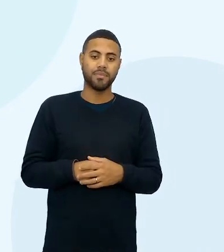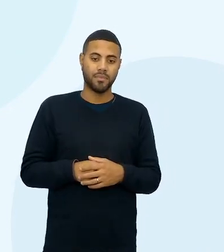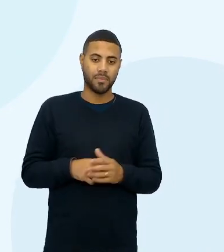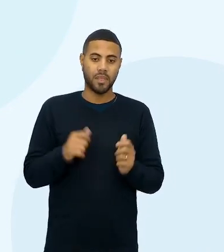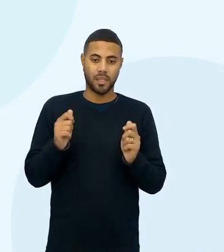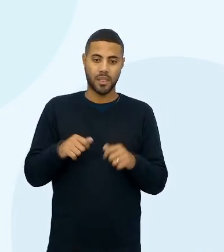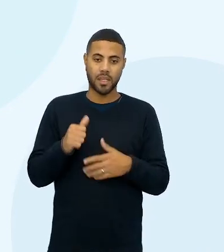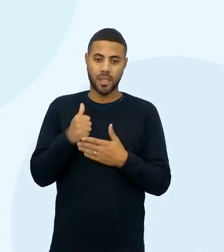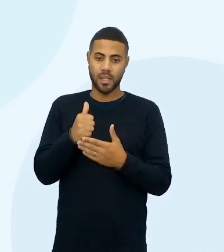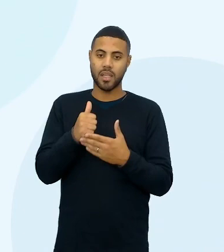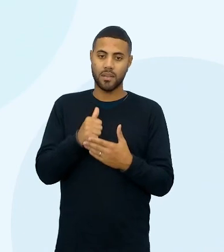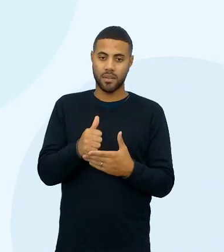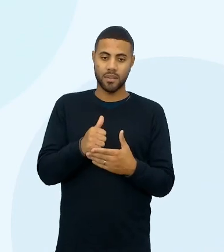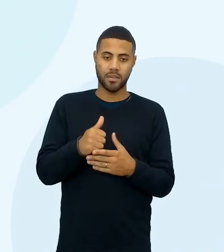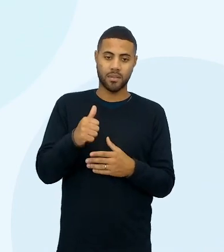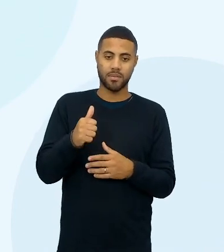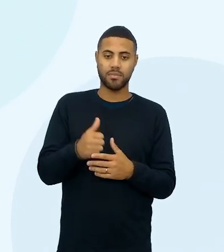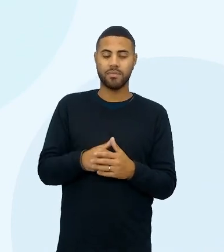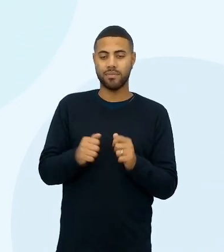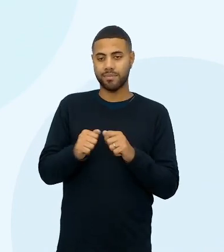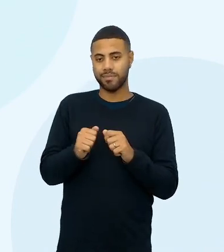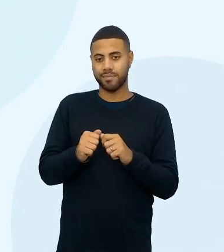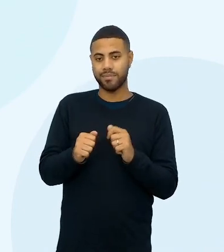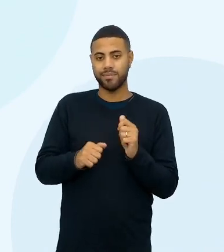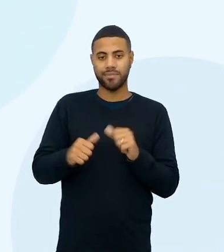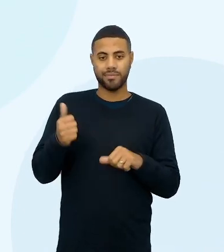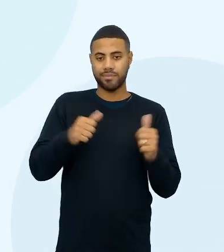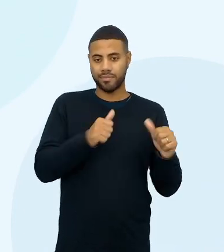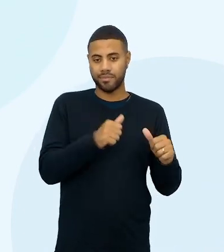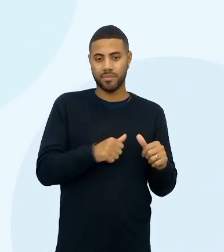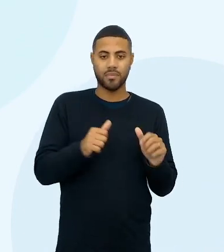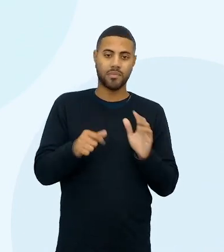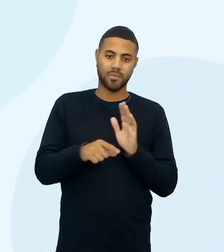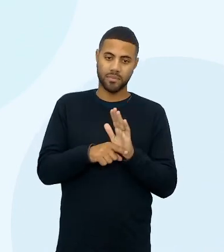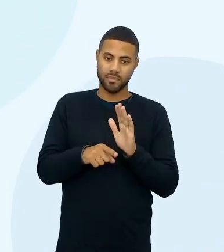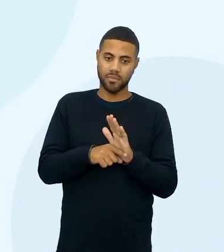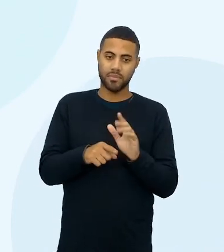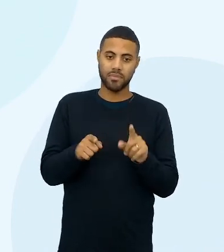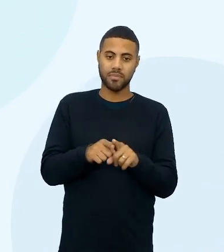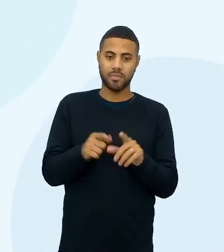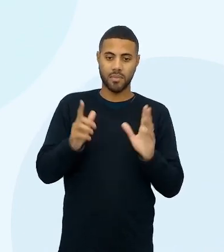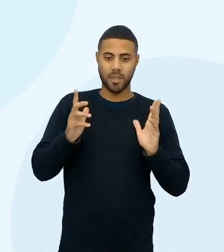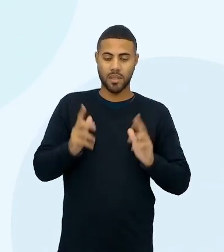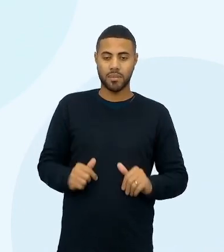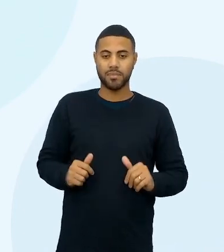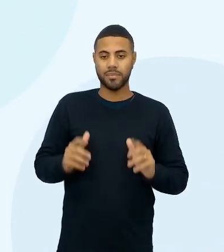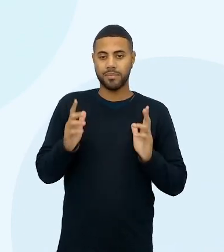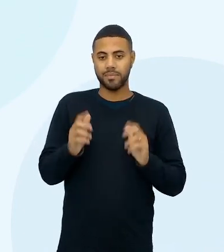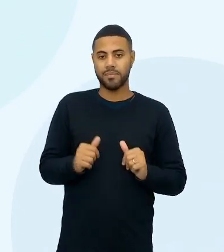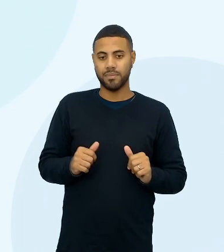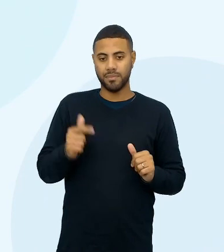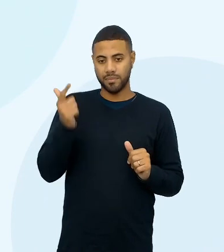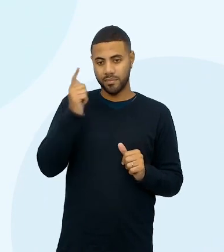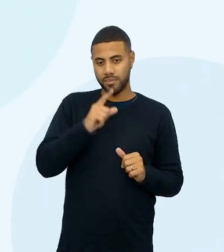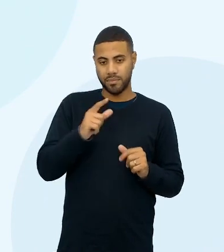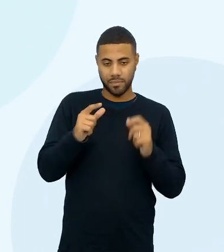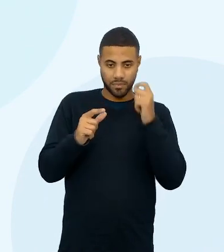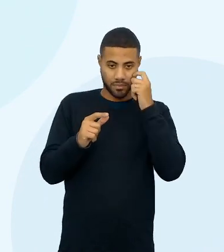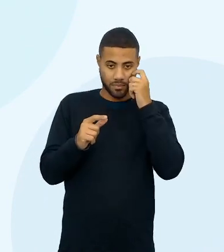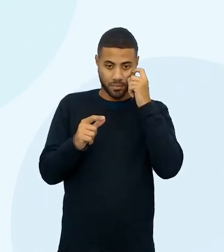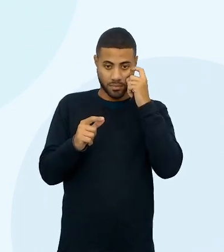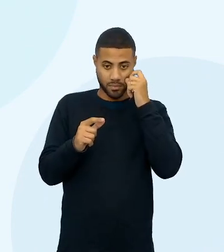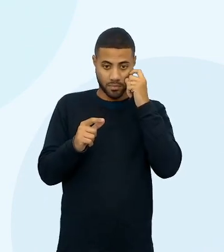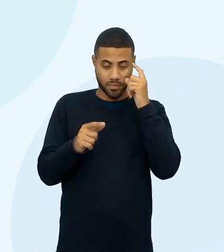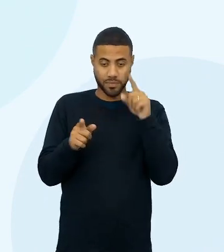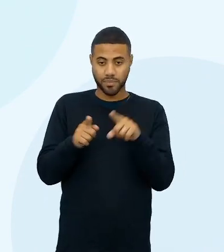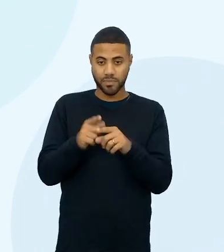para o reciclado. Lembrando que ajuda se você colocar a embalagem limpa. E vale o recado da aula